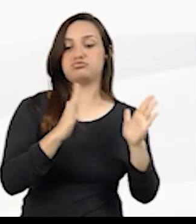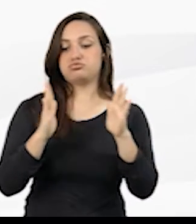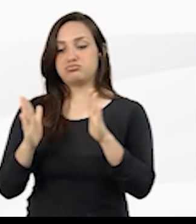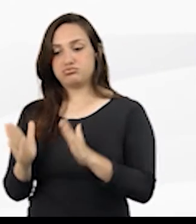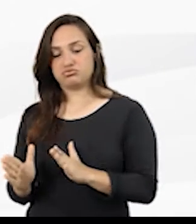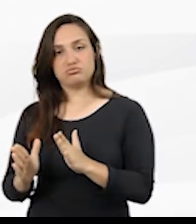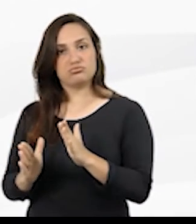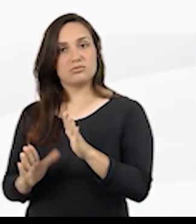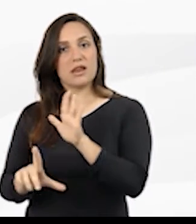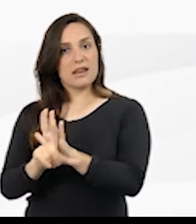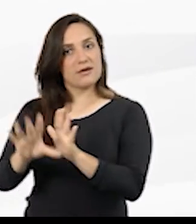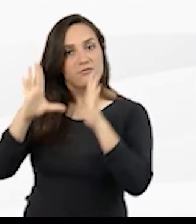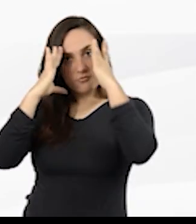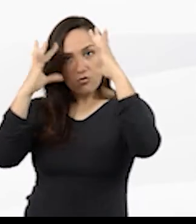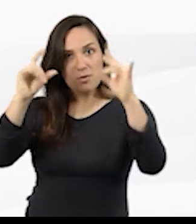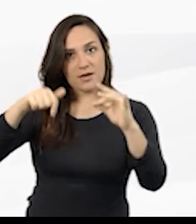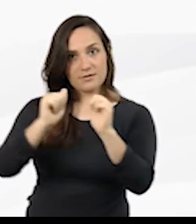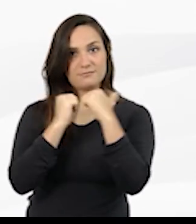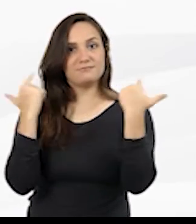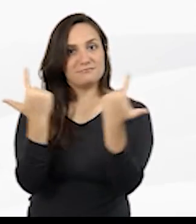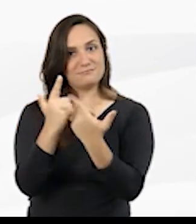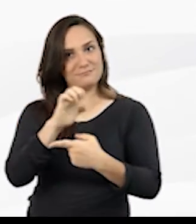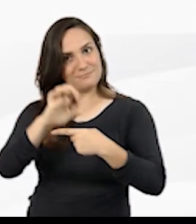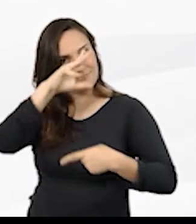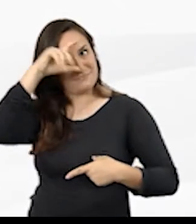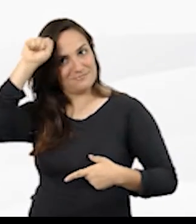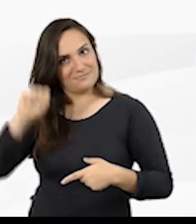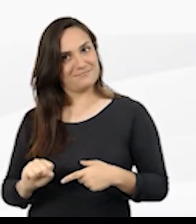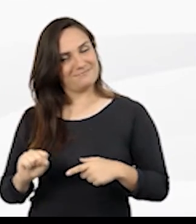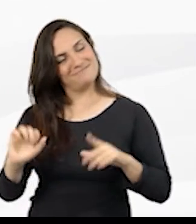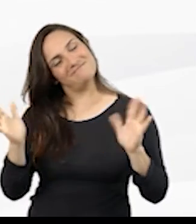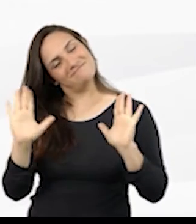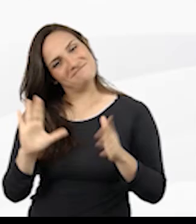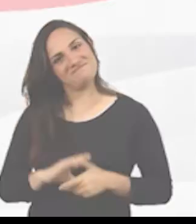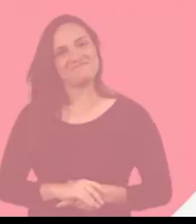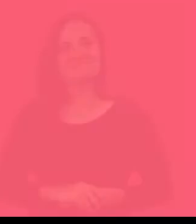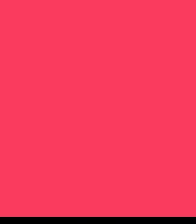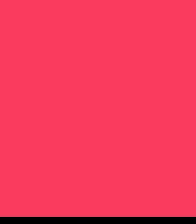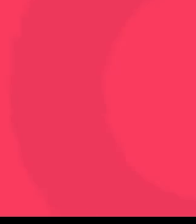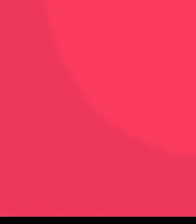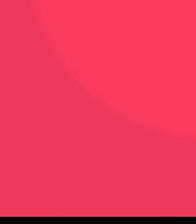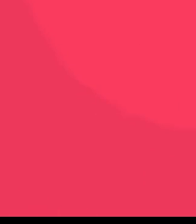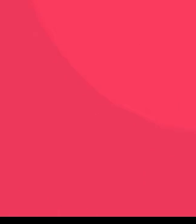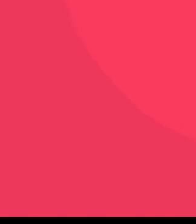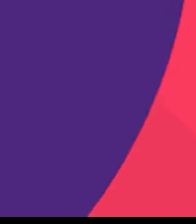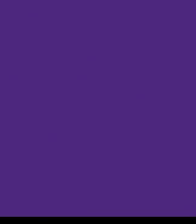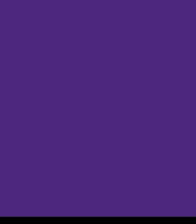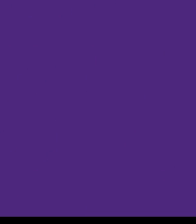processo legislativo da Casa de Leis sul-mato-grossense. Até lá!